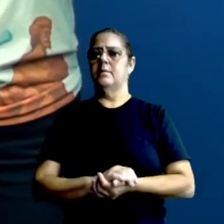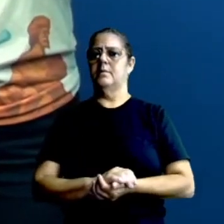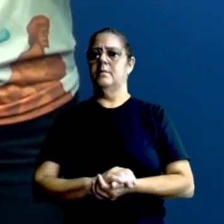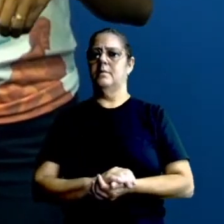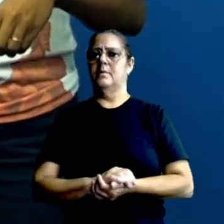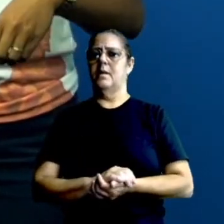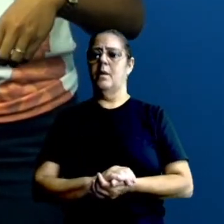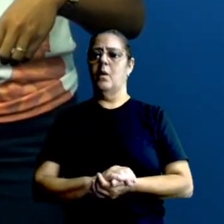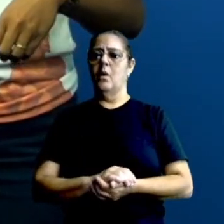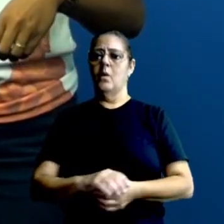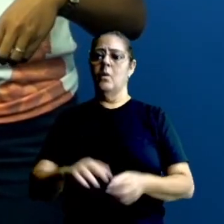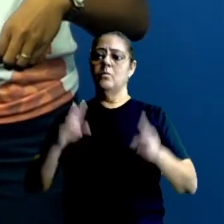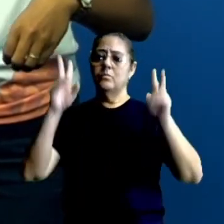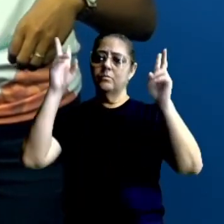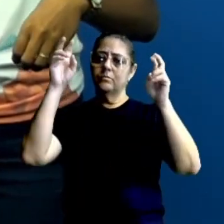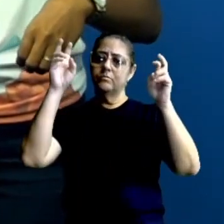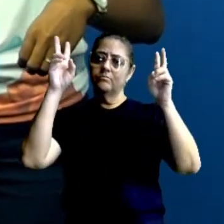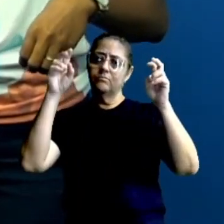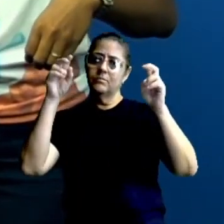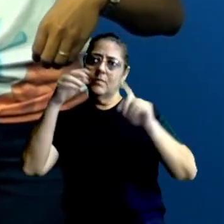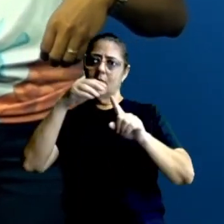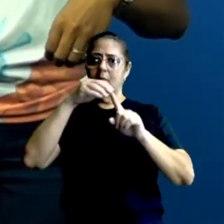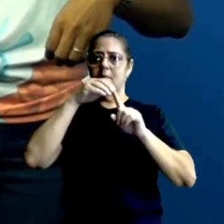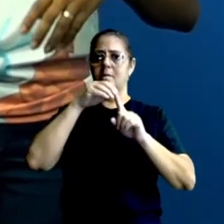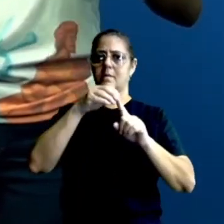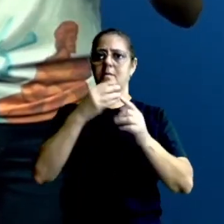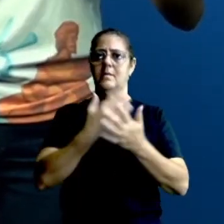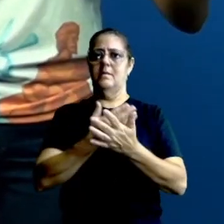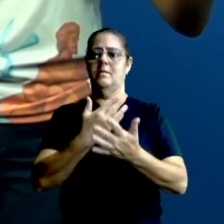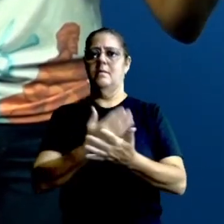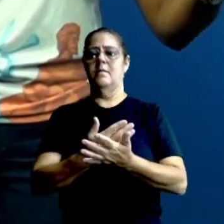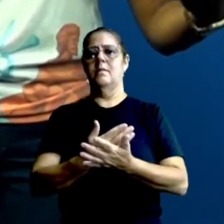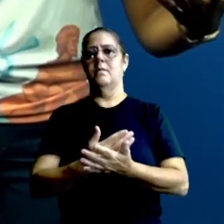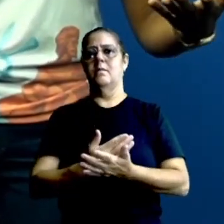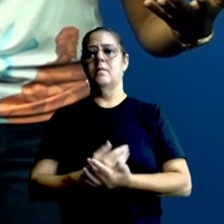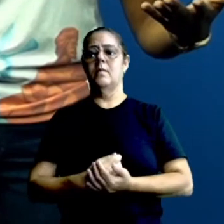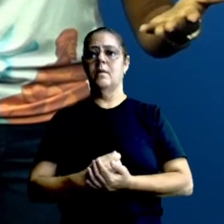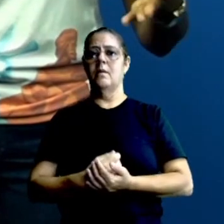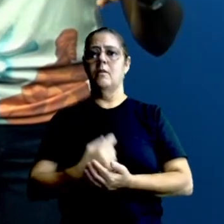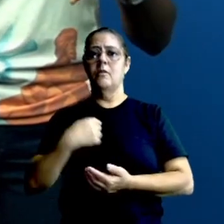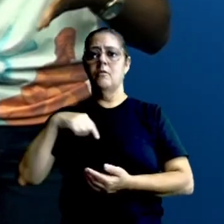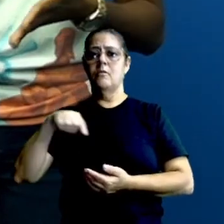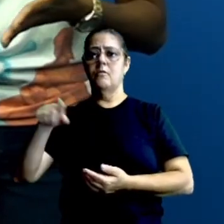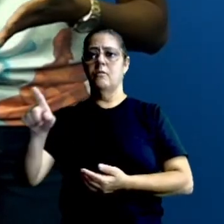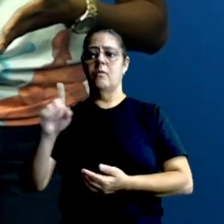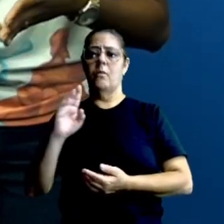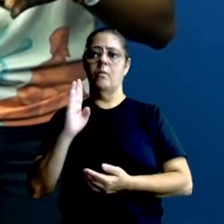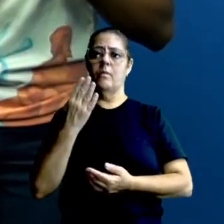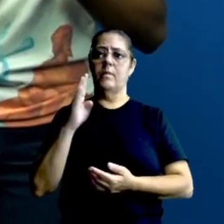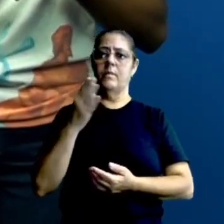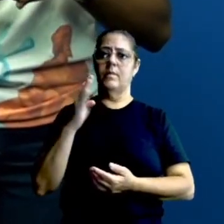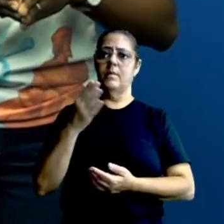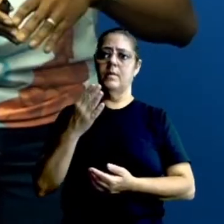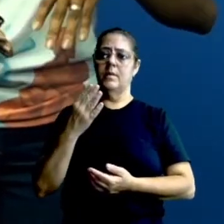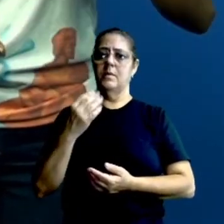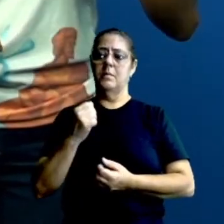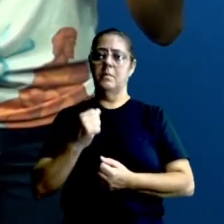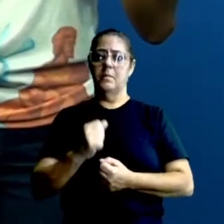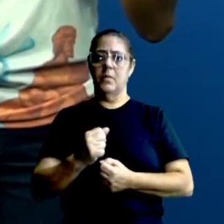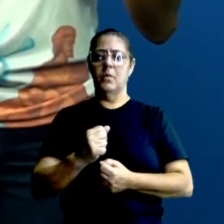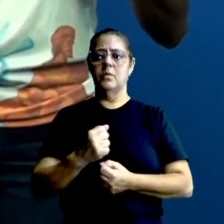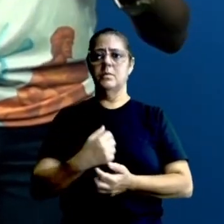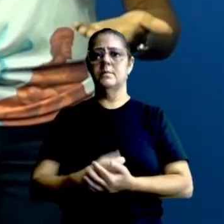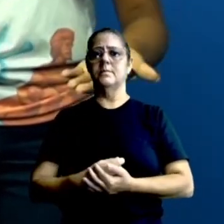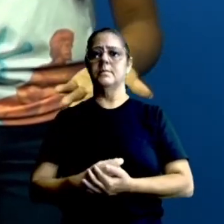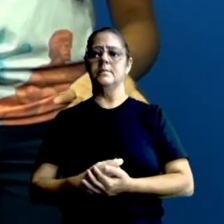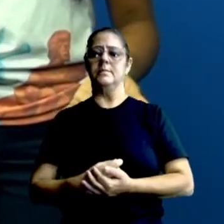que foi o tema principal da nossa aula de hoje. Então, quando você for ao banheiro, por exemplo, nunca esquece de perguntar sempre, may